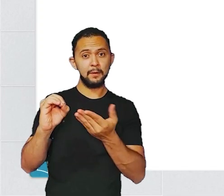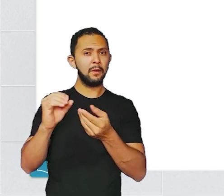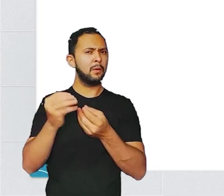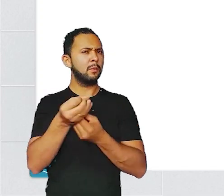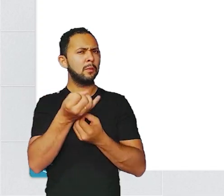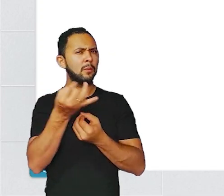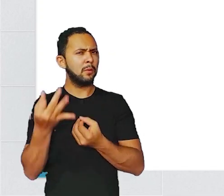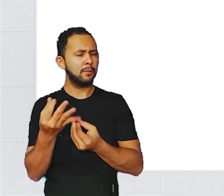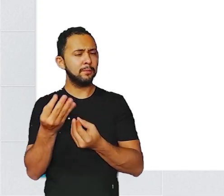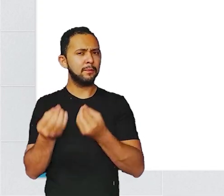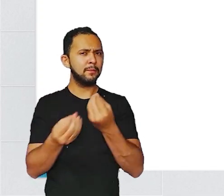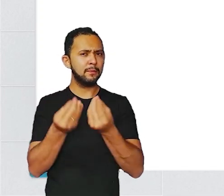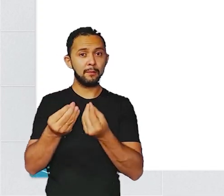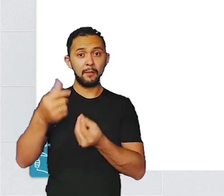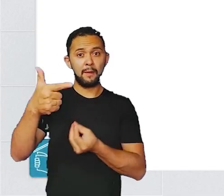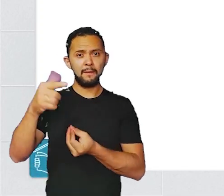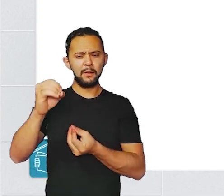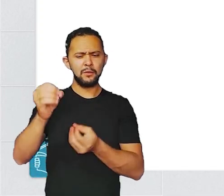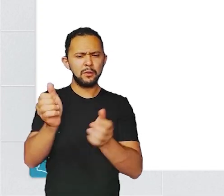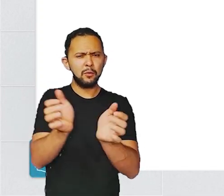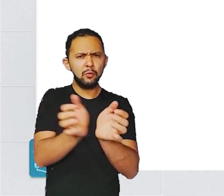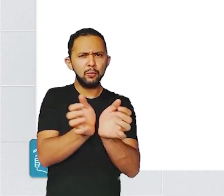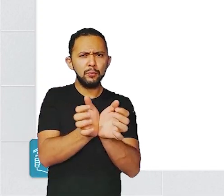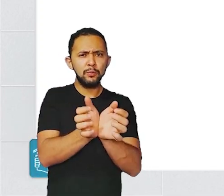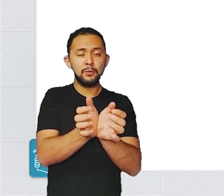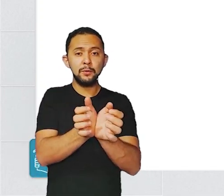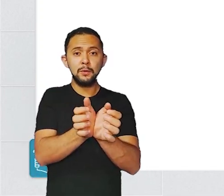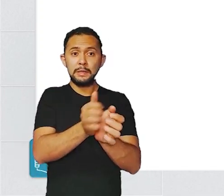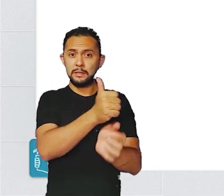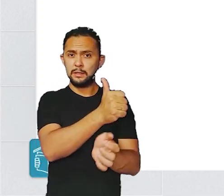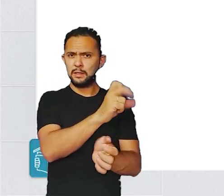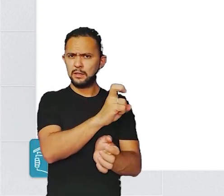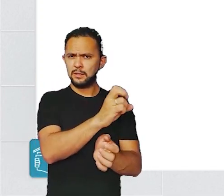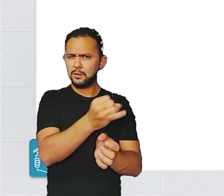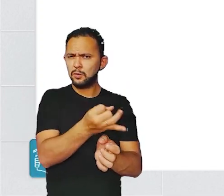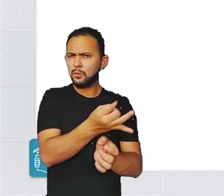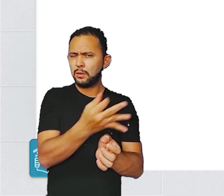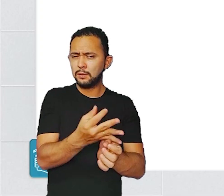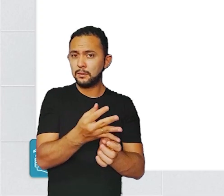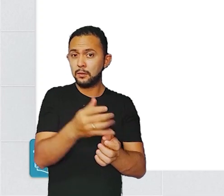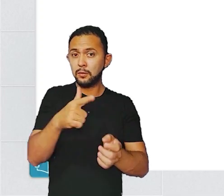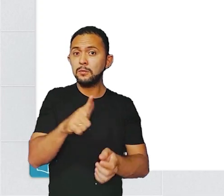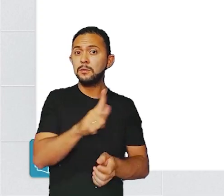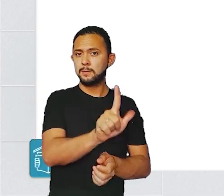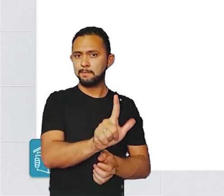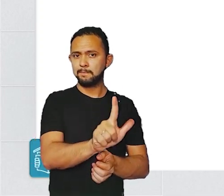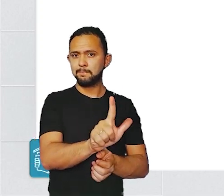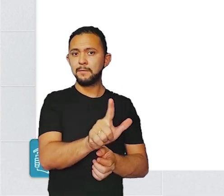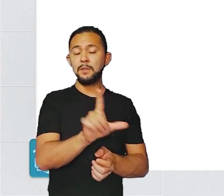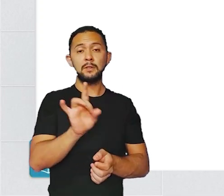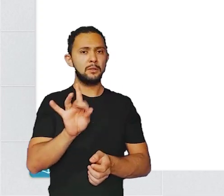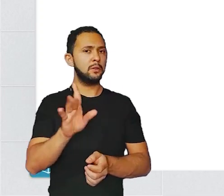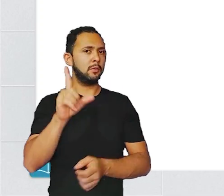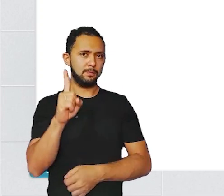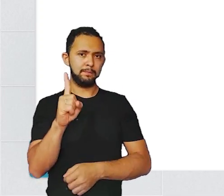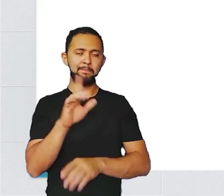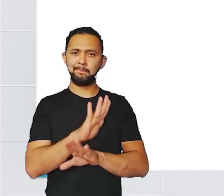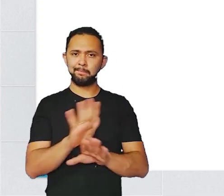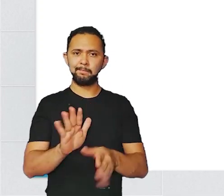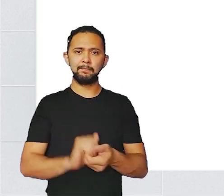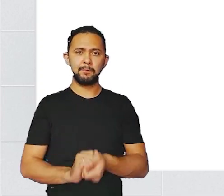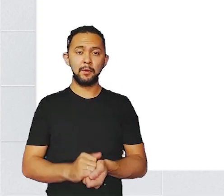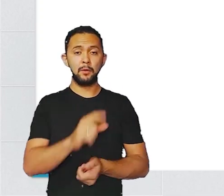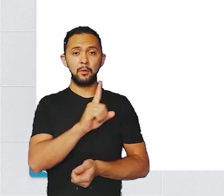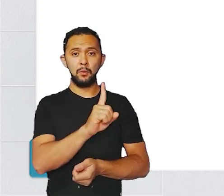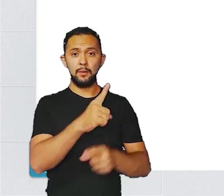perguntar, tem 20 bolinhas, quantos grupos de 15 eu consigo formar com essas 20? Então você só consegue formar um grupo de 15.